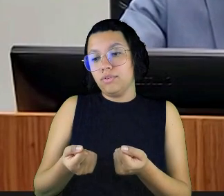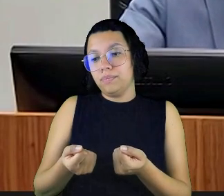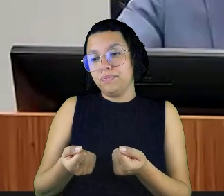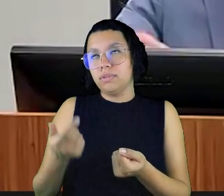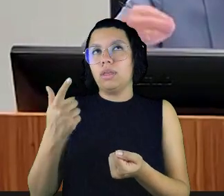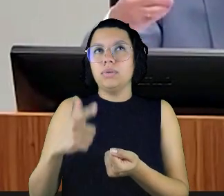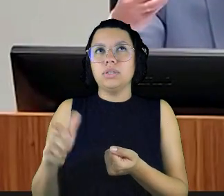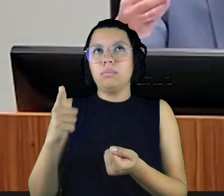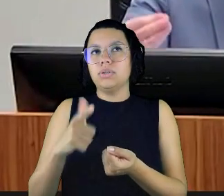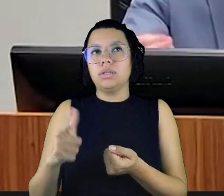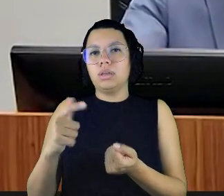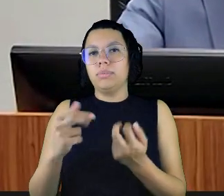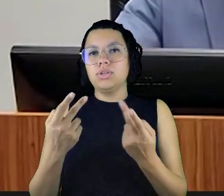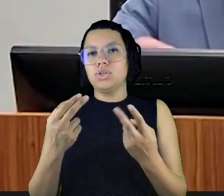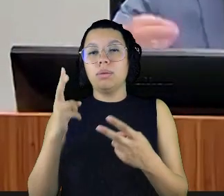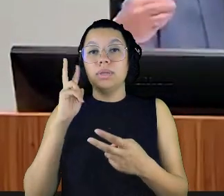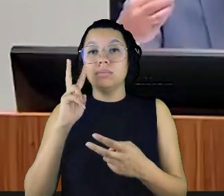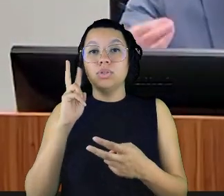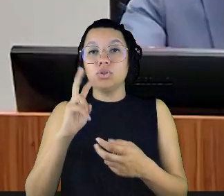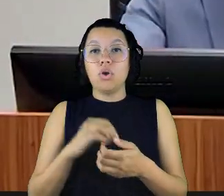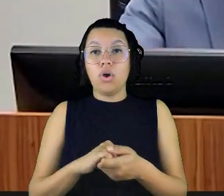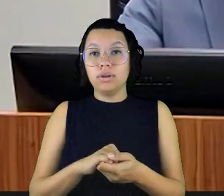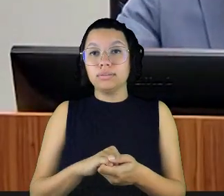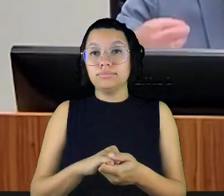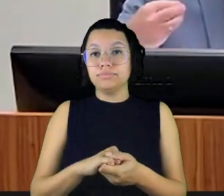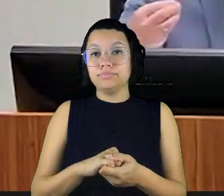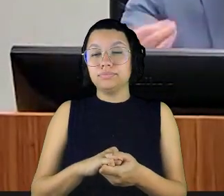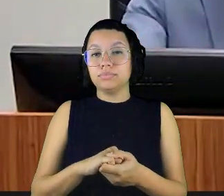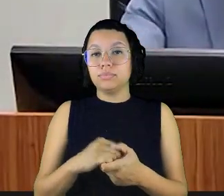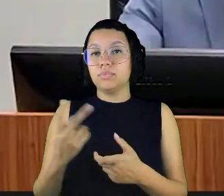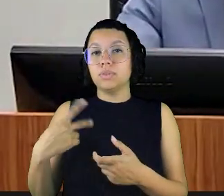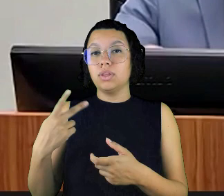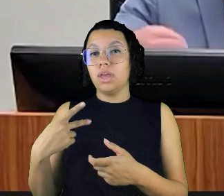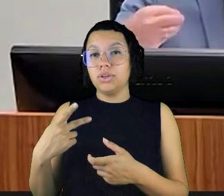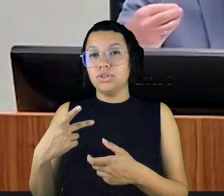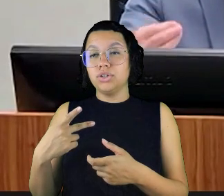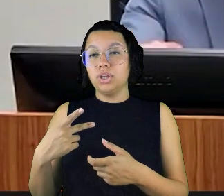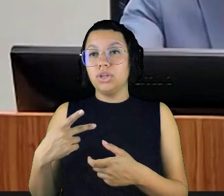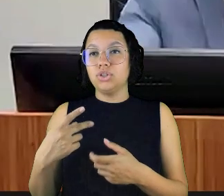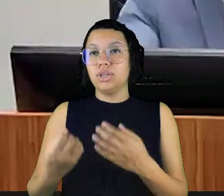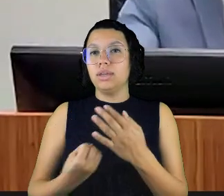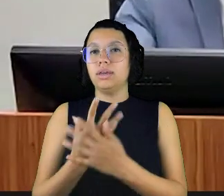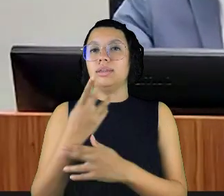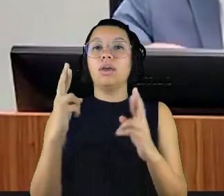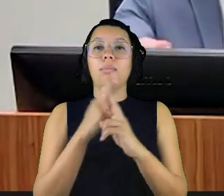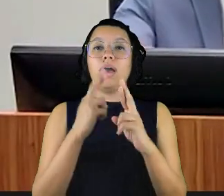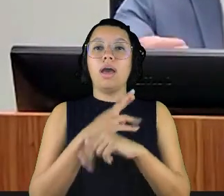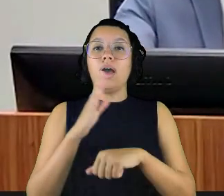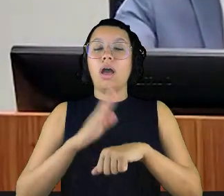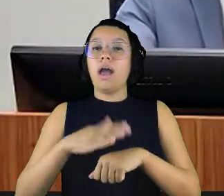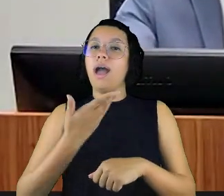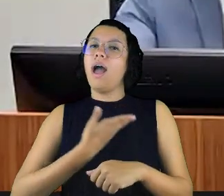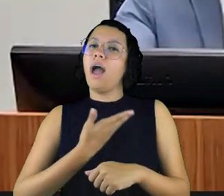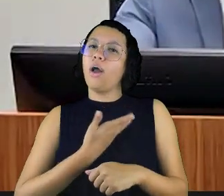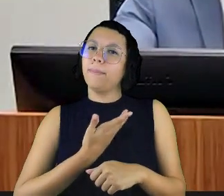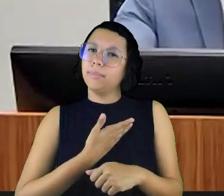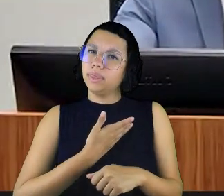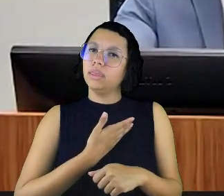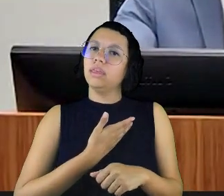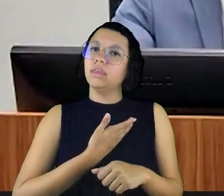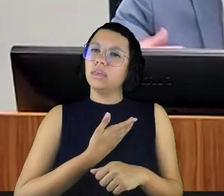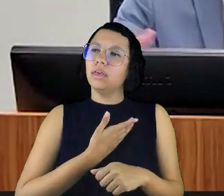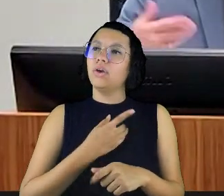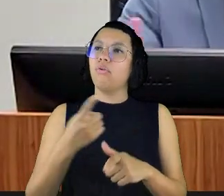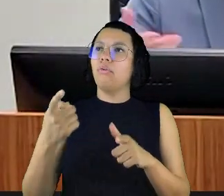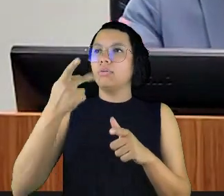mesma história, a gente acaba criando uma relação mais amistosa com os credores no trato dessas